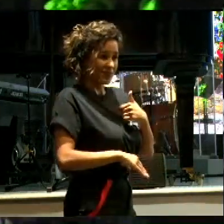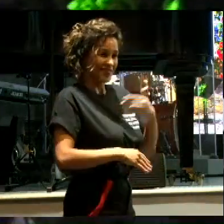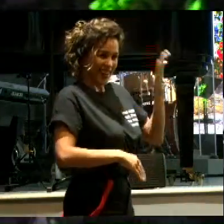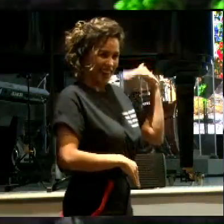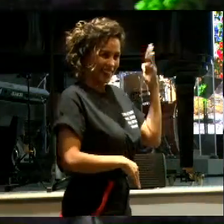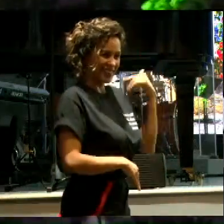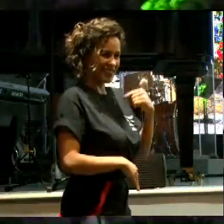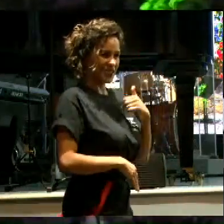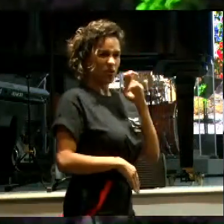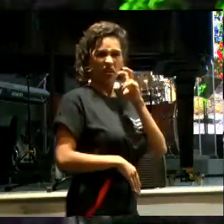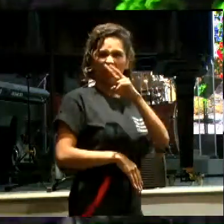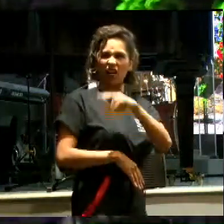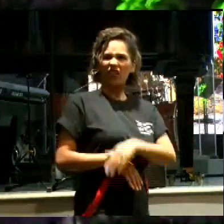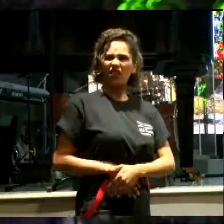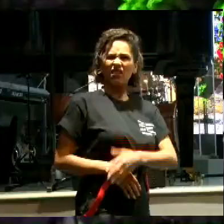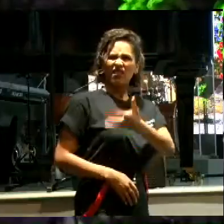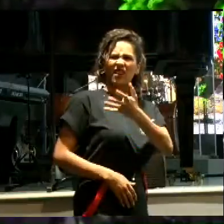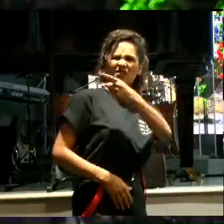falar,